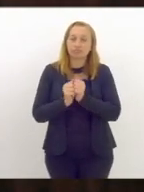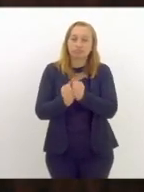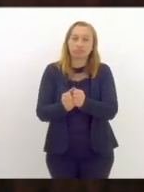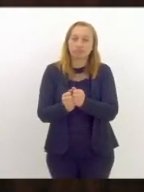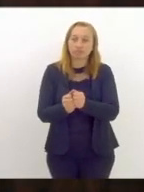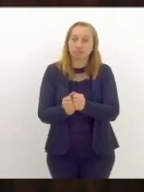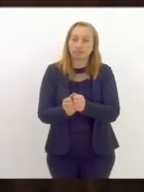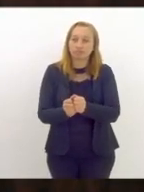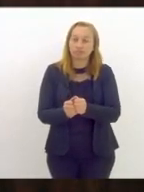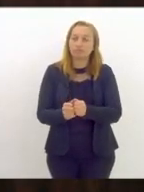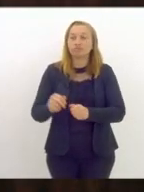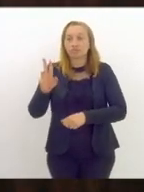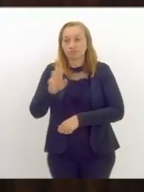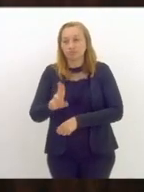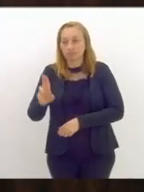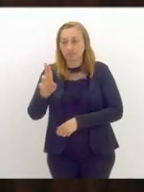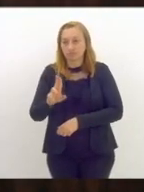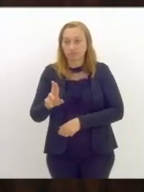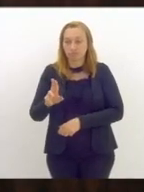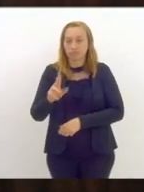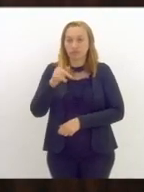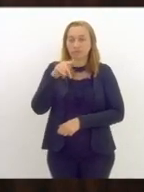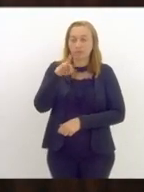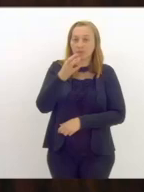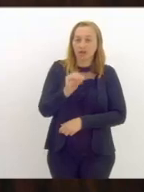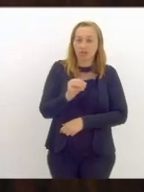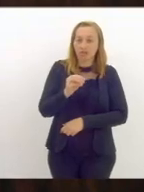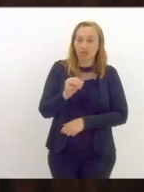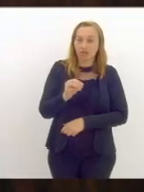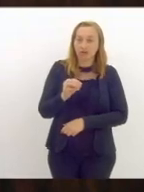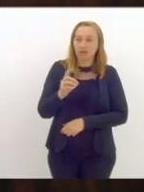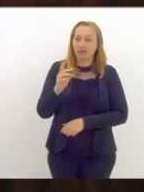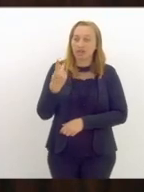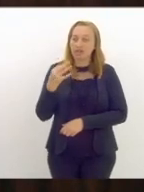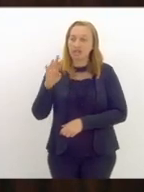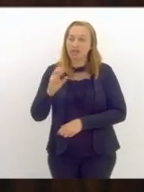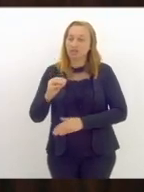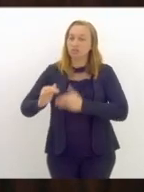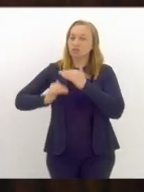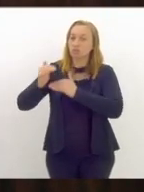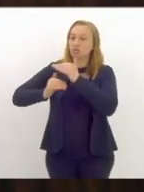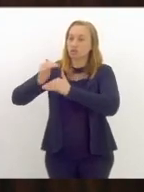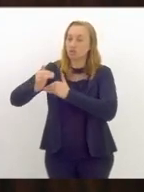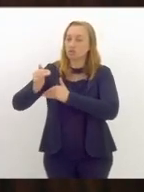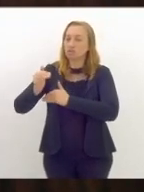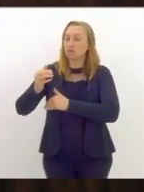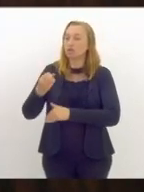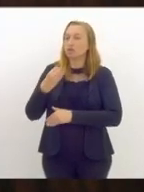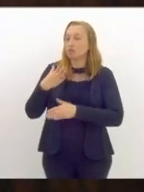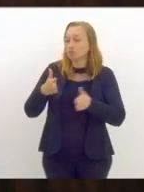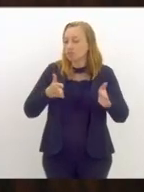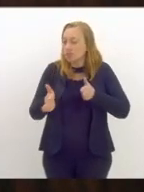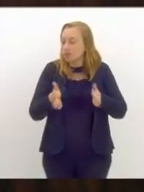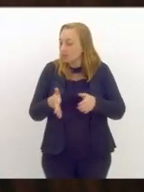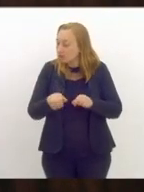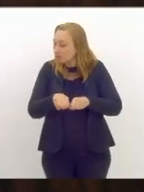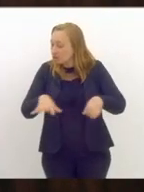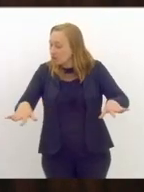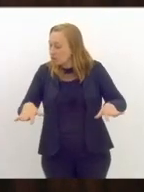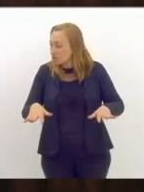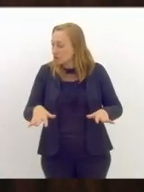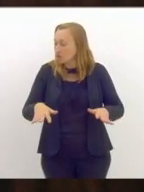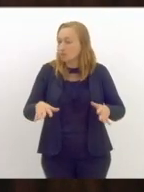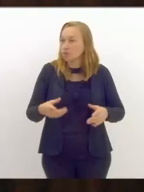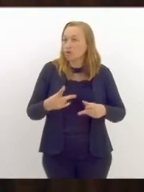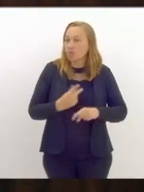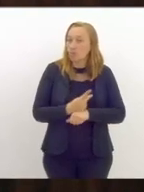Hospital Universitário Pedro Ernesto teve um desempenho louvável para a população durante a pandemia, o que levou, inclusive, a ganhar